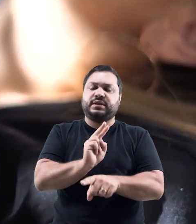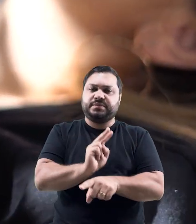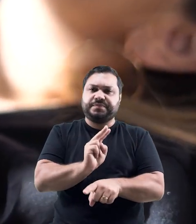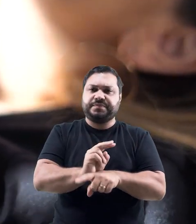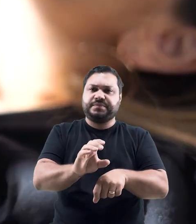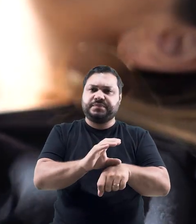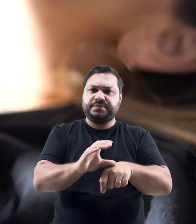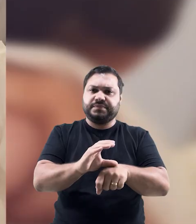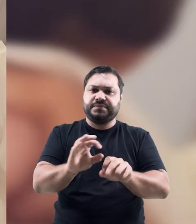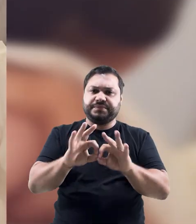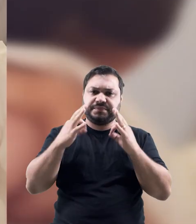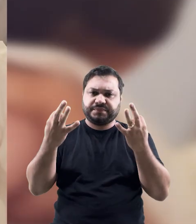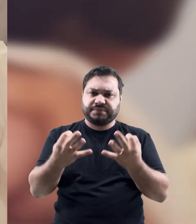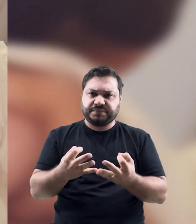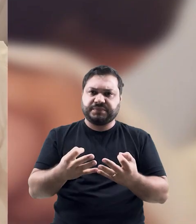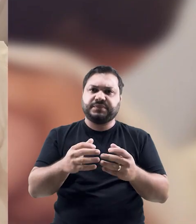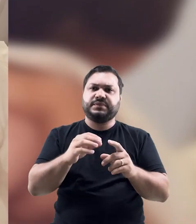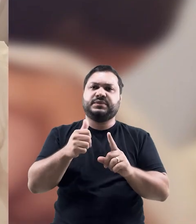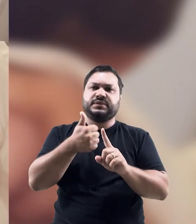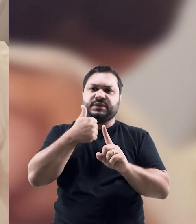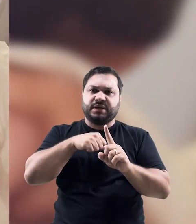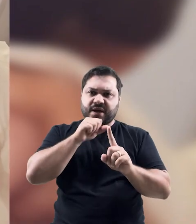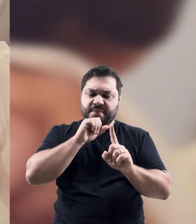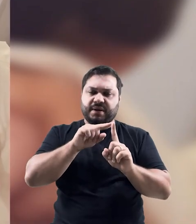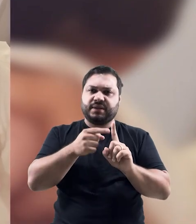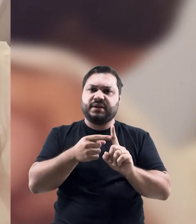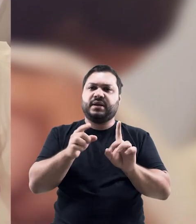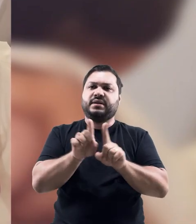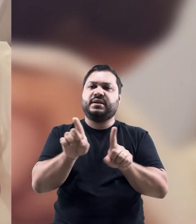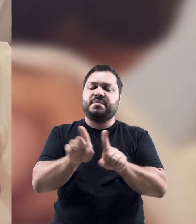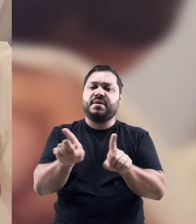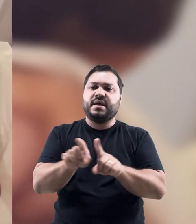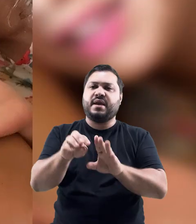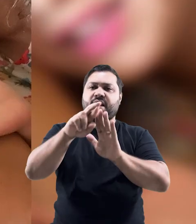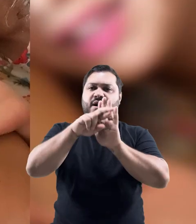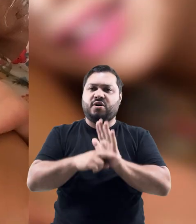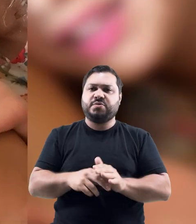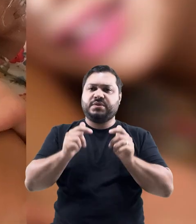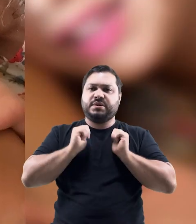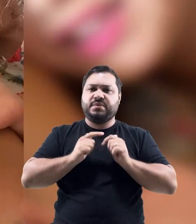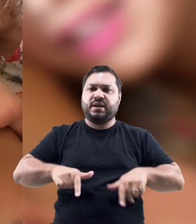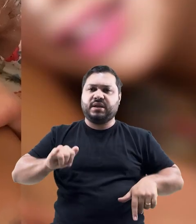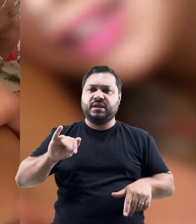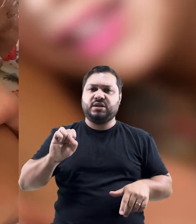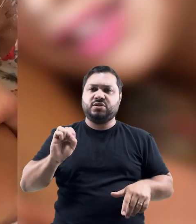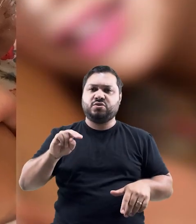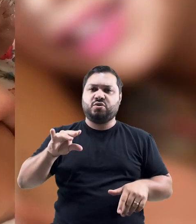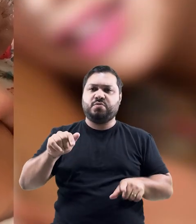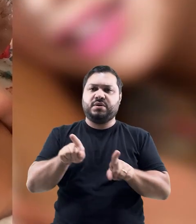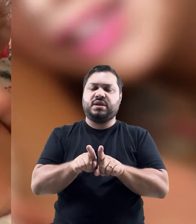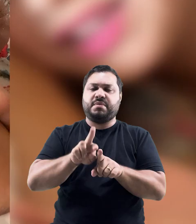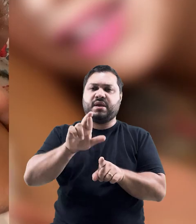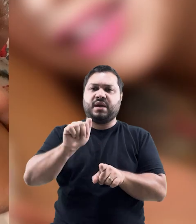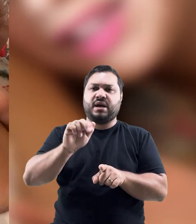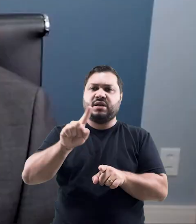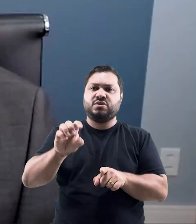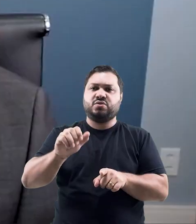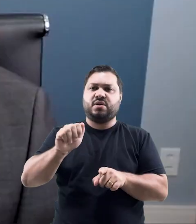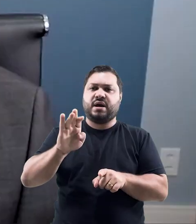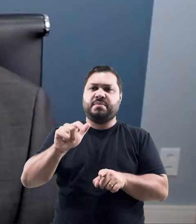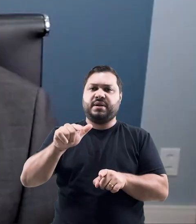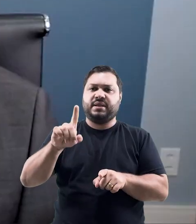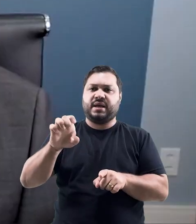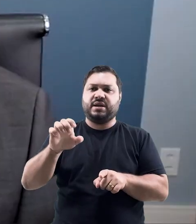proteção constitucional à família, à maternidade, bem como aos princípios da isonomia e da razoabilidade.